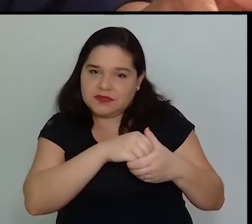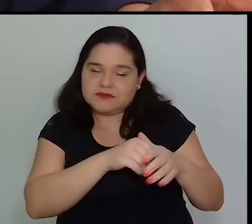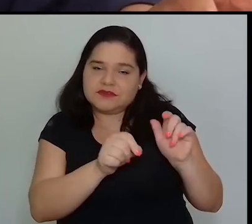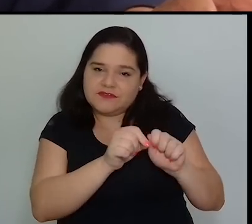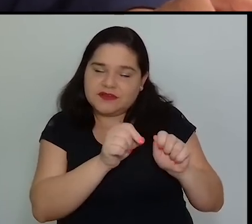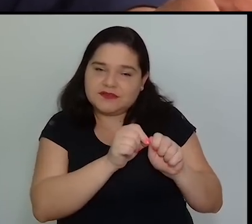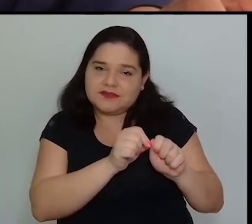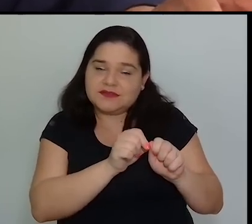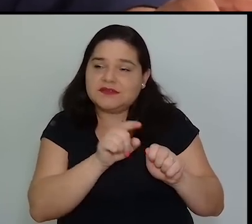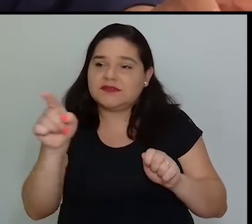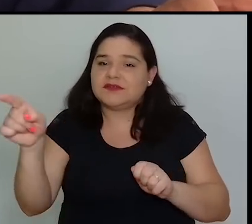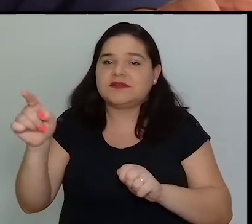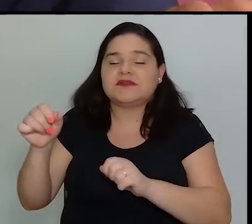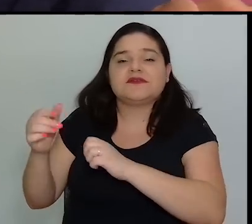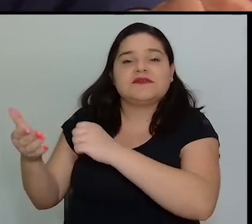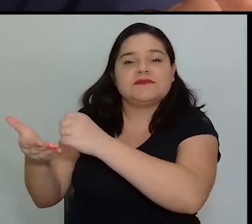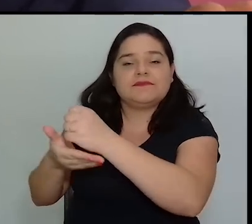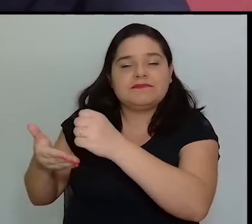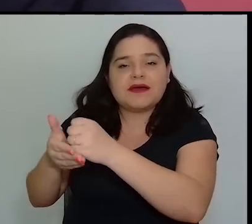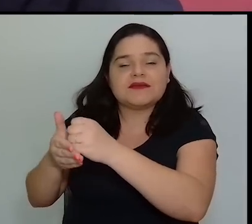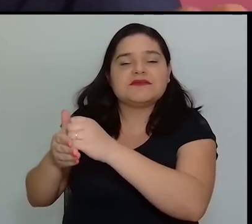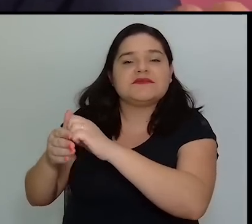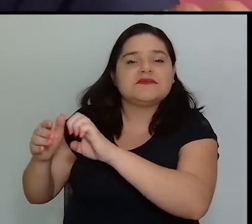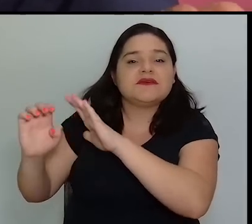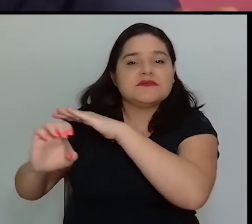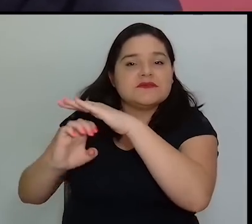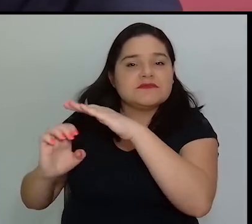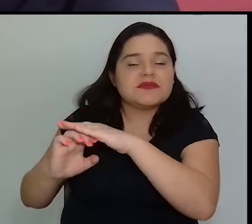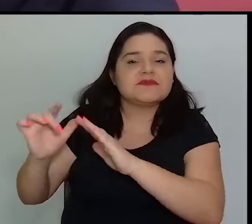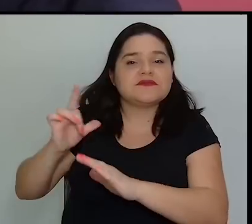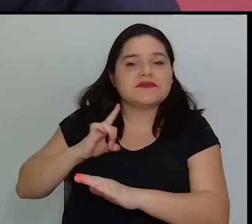as e as consolidadoras como a